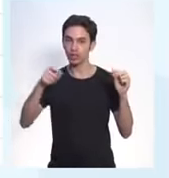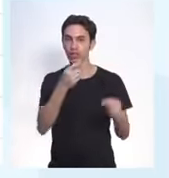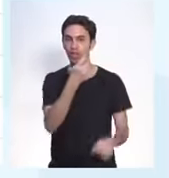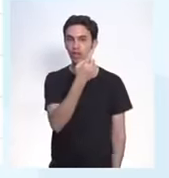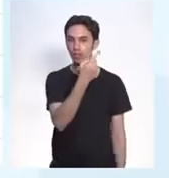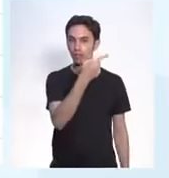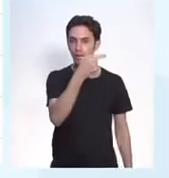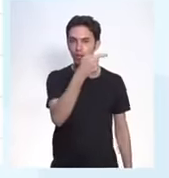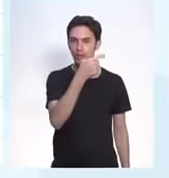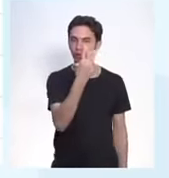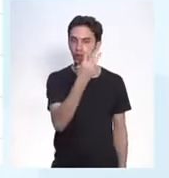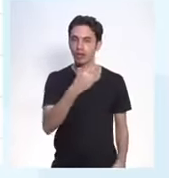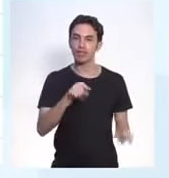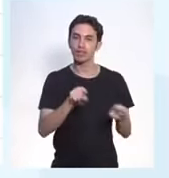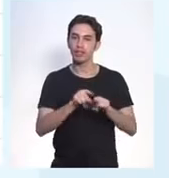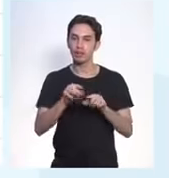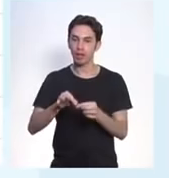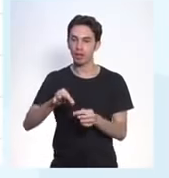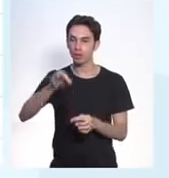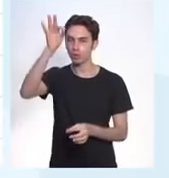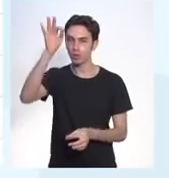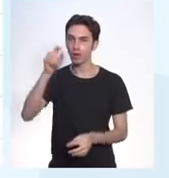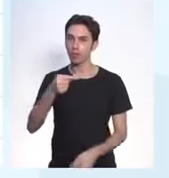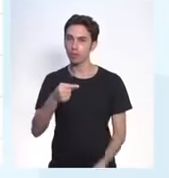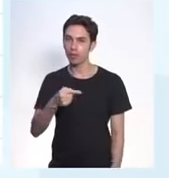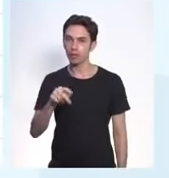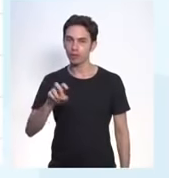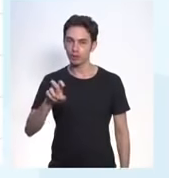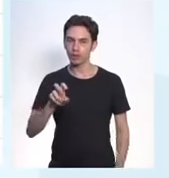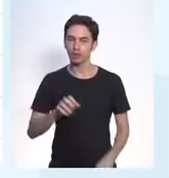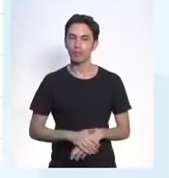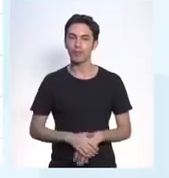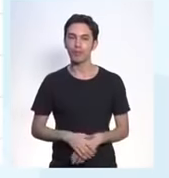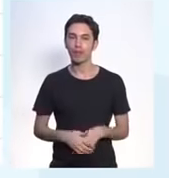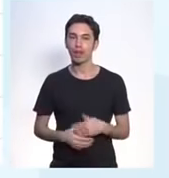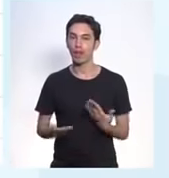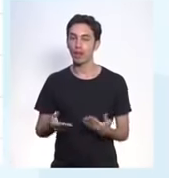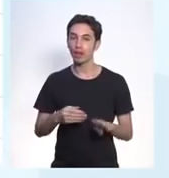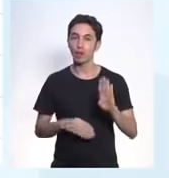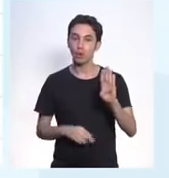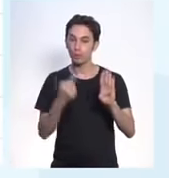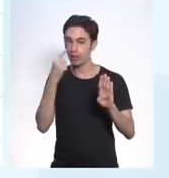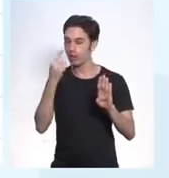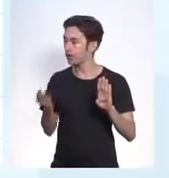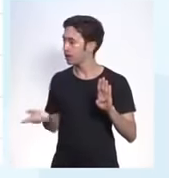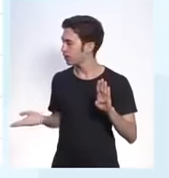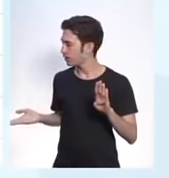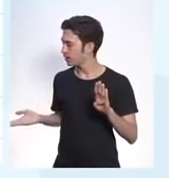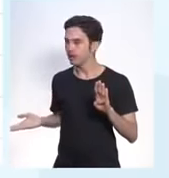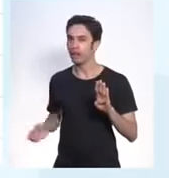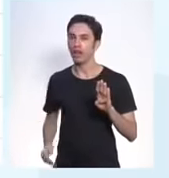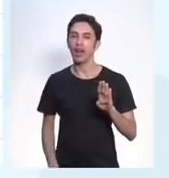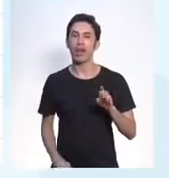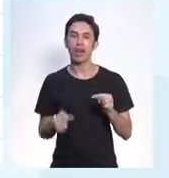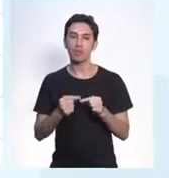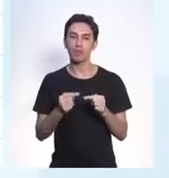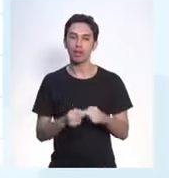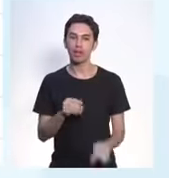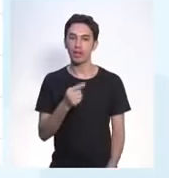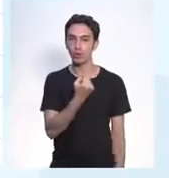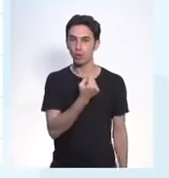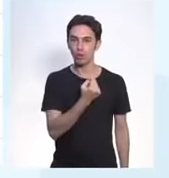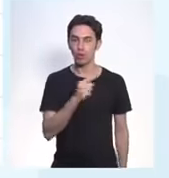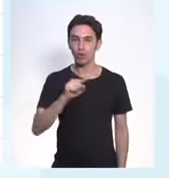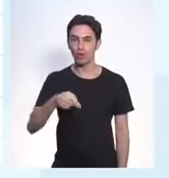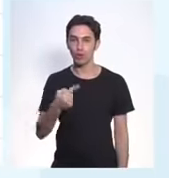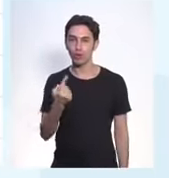perfeito o ponto b aí ó é um no xe5 negativos do Y é o ponto